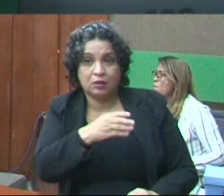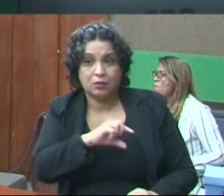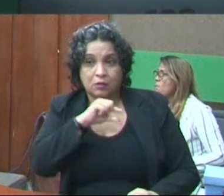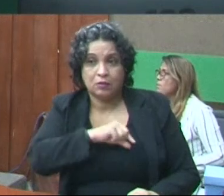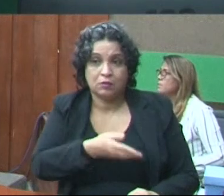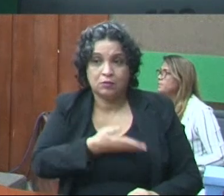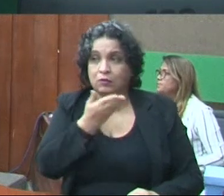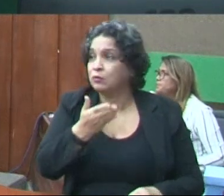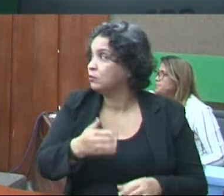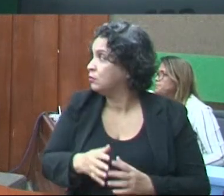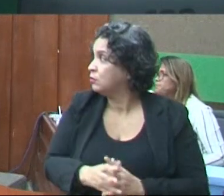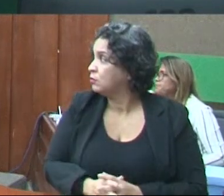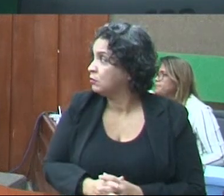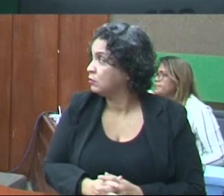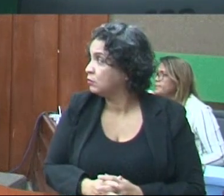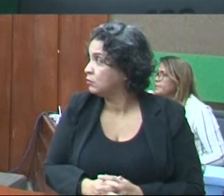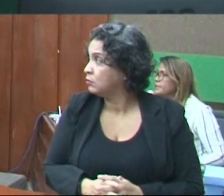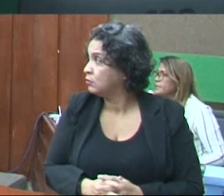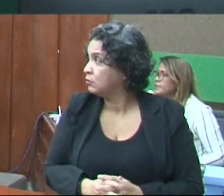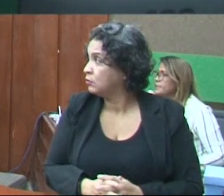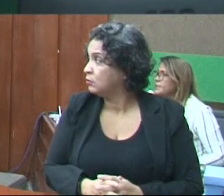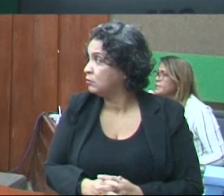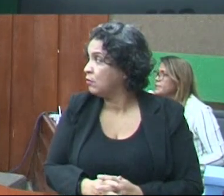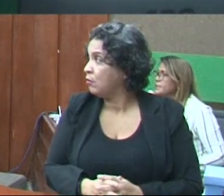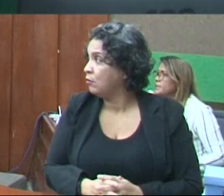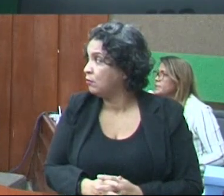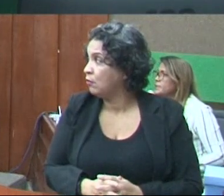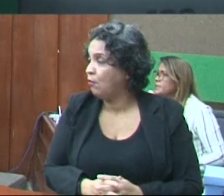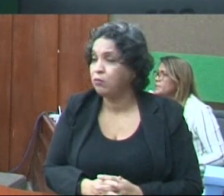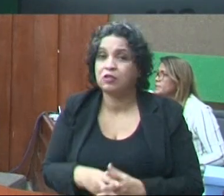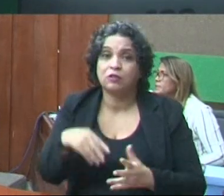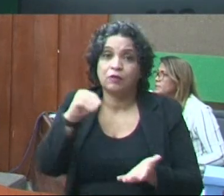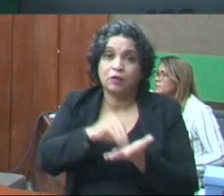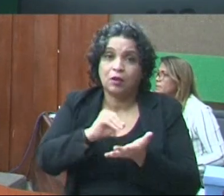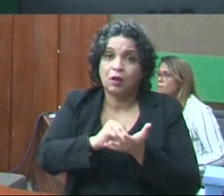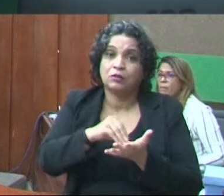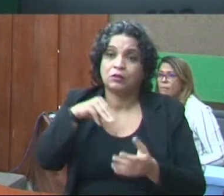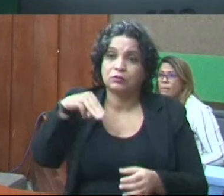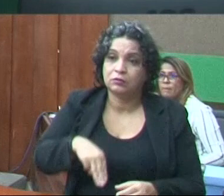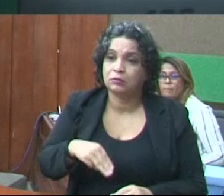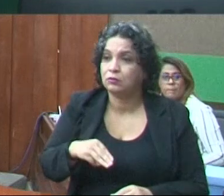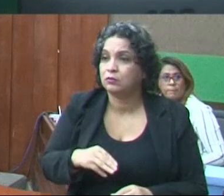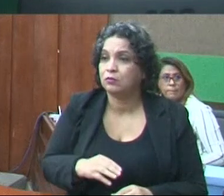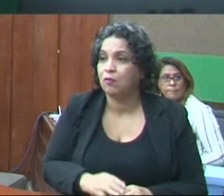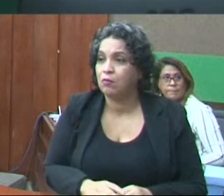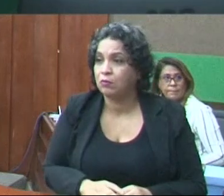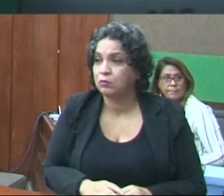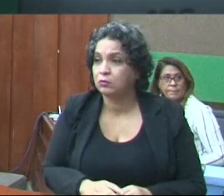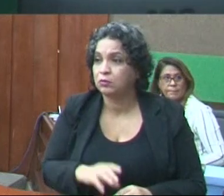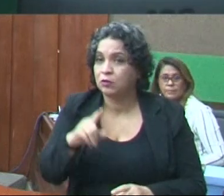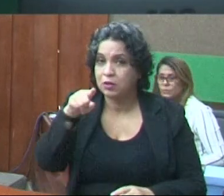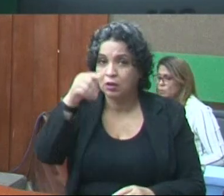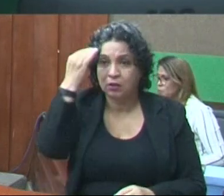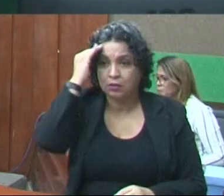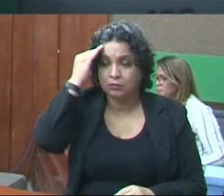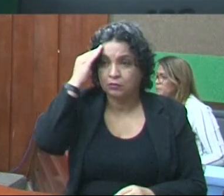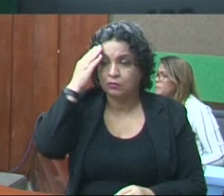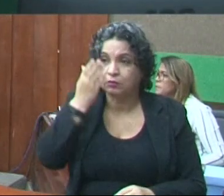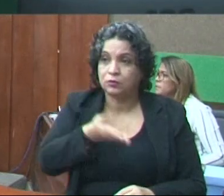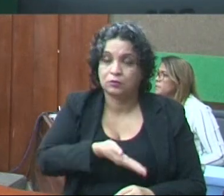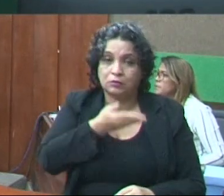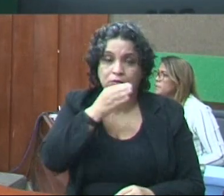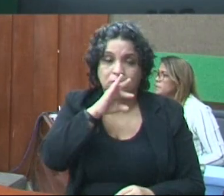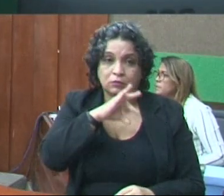senhor ter noção da imundice da gestão pública, a imoralidade, só para o senhor ter um pouquinho de entendimento. Foi